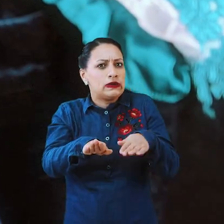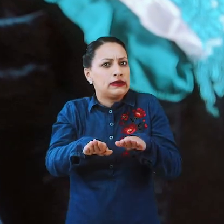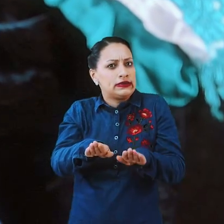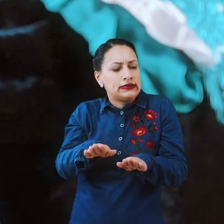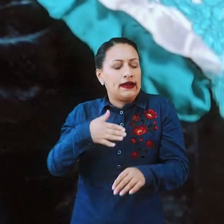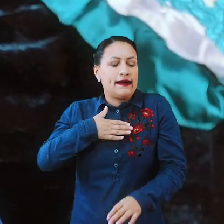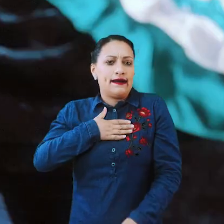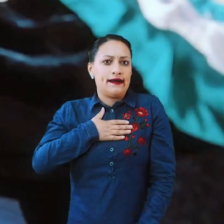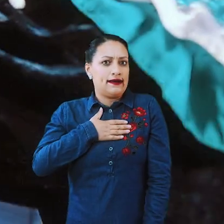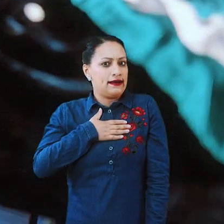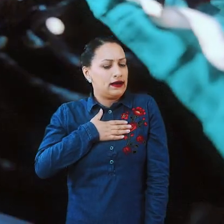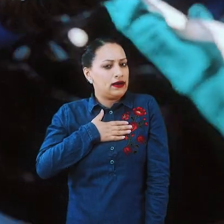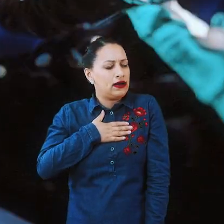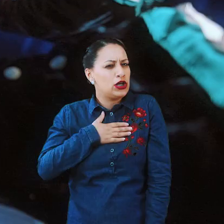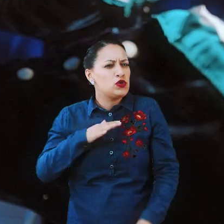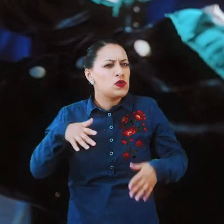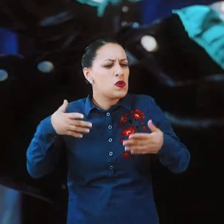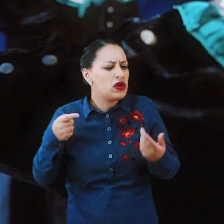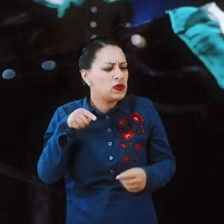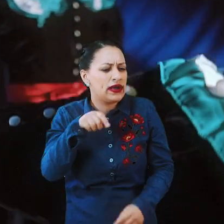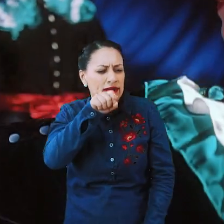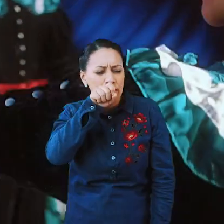ai. Quando canta